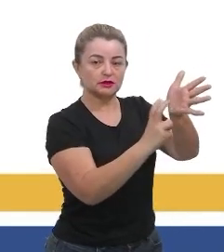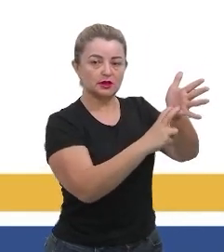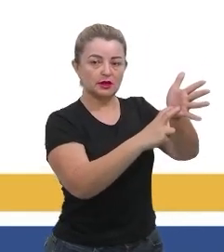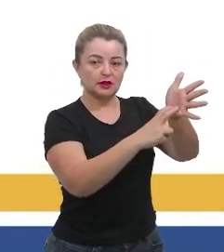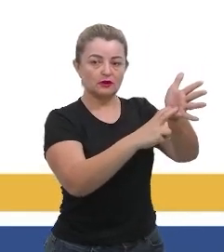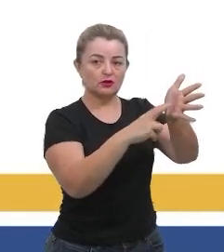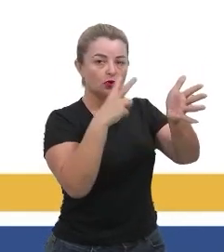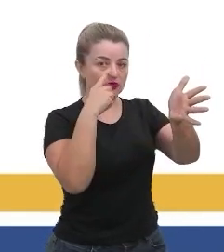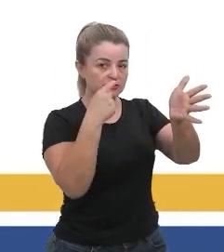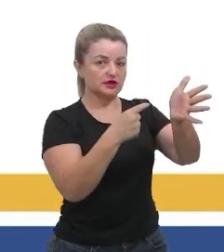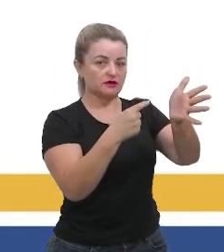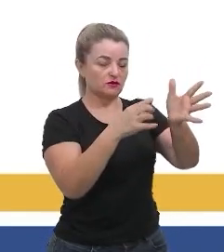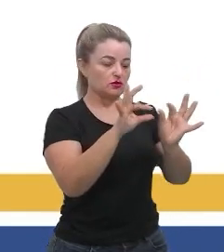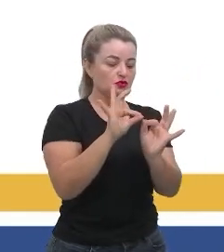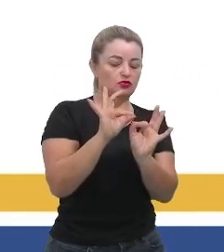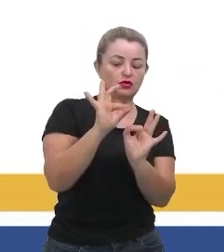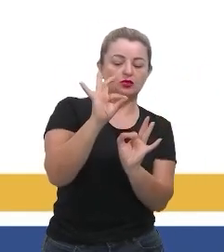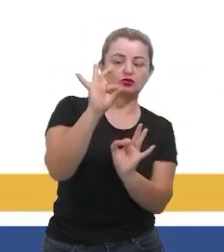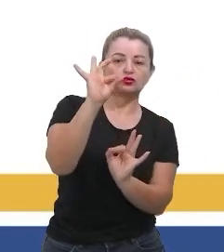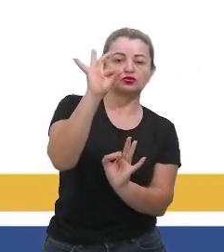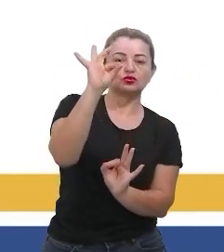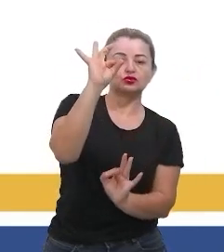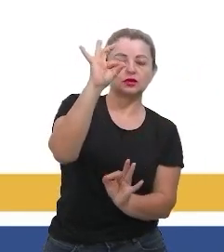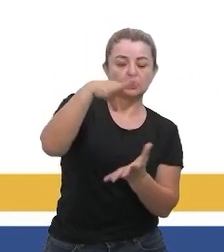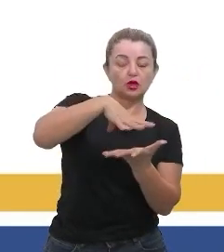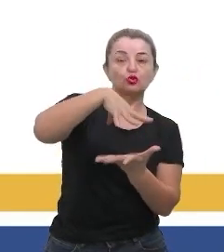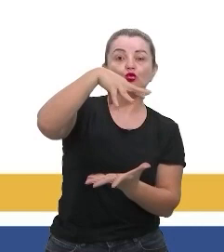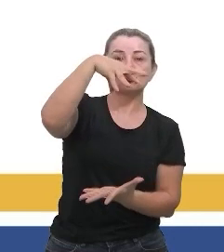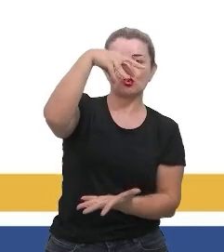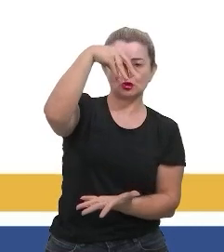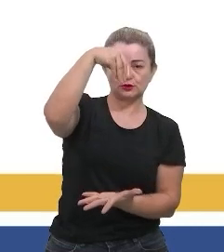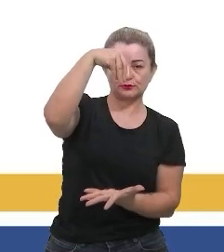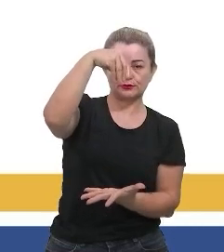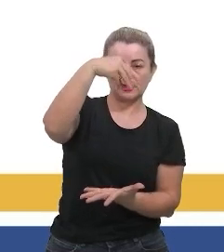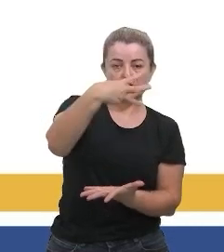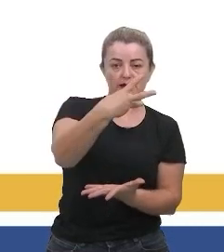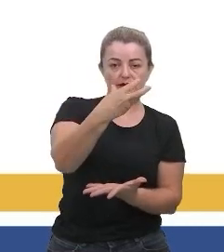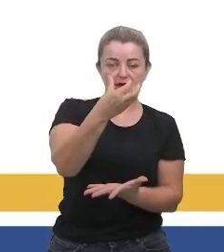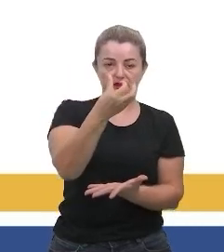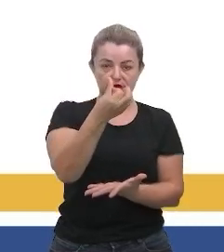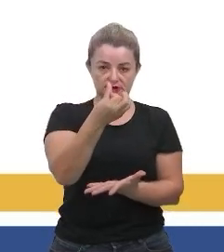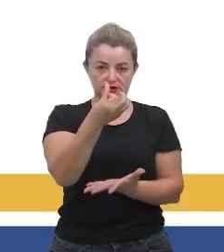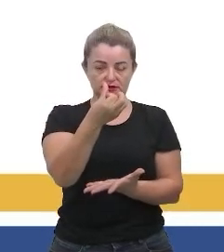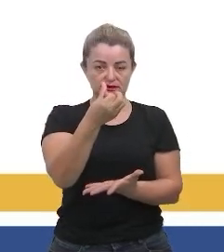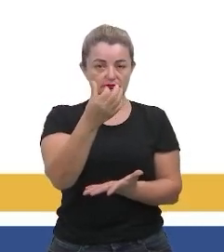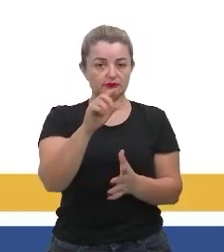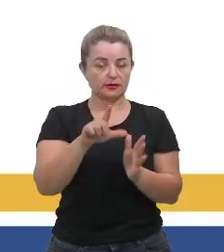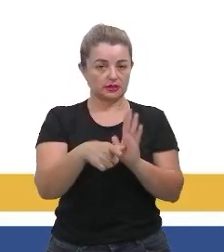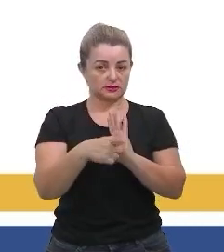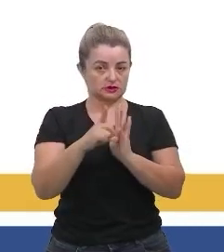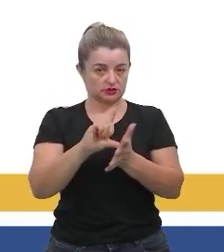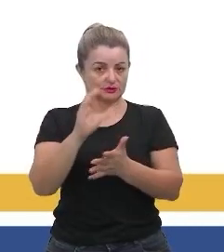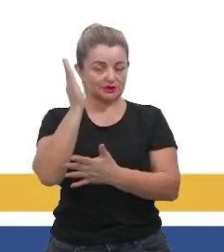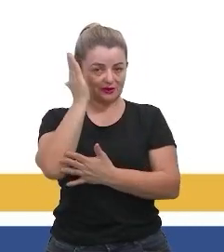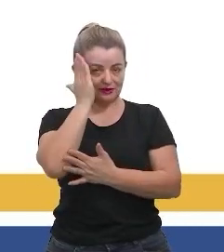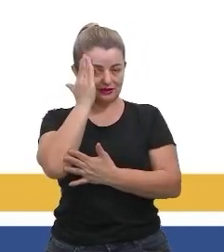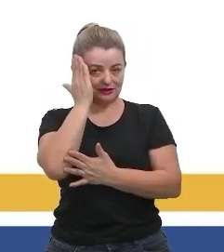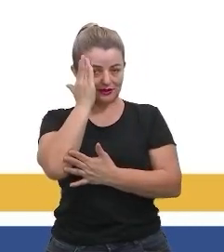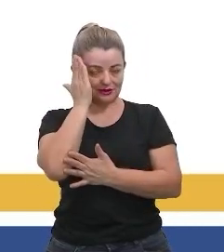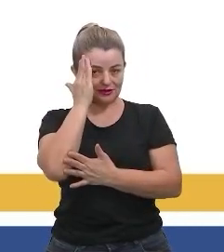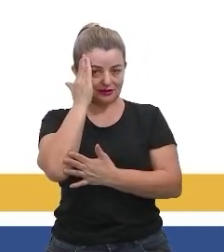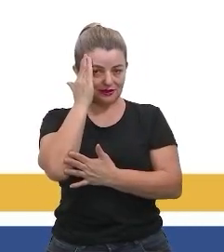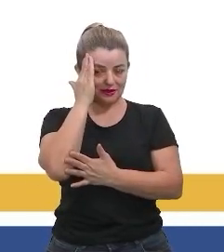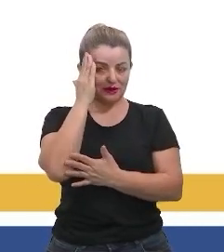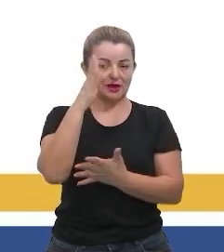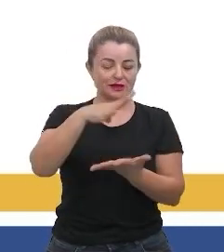E eu vou começar a resolver ela por regra de 3, tá? Porém, antes de ir para a resolução, a gente vai entender algumas observações. Nós temos a altura total do